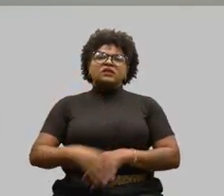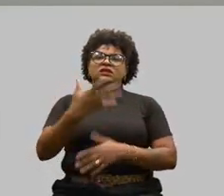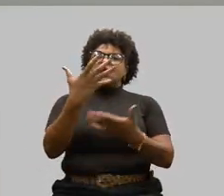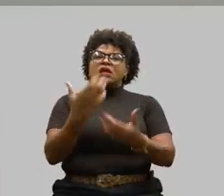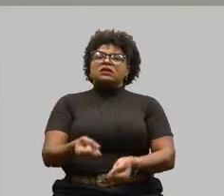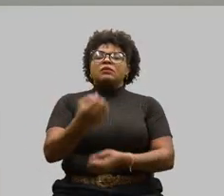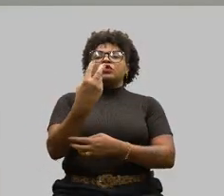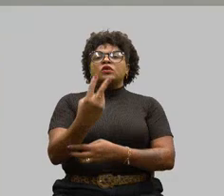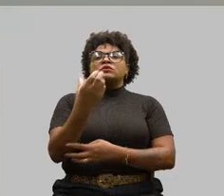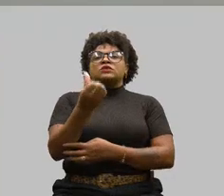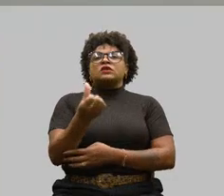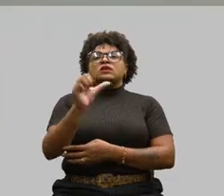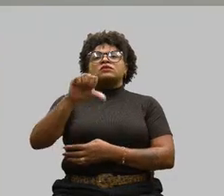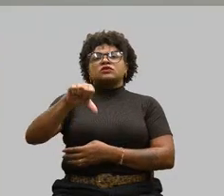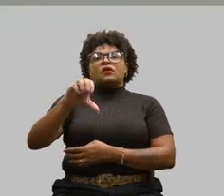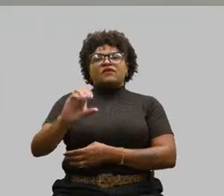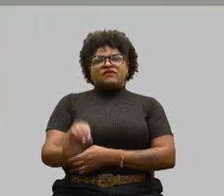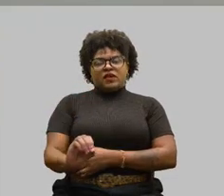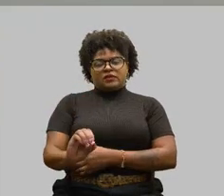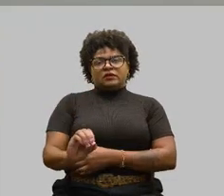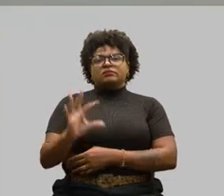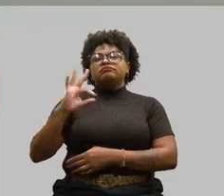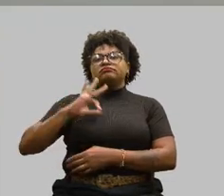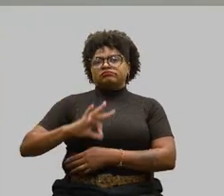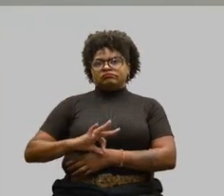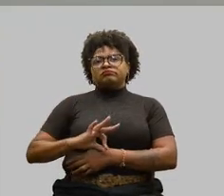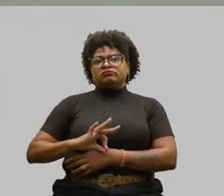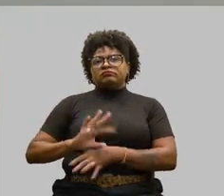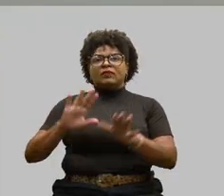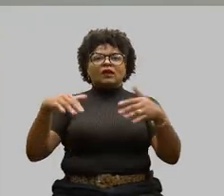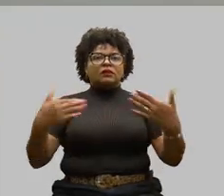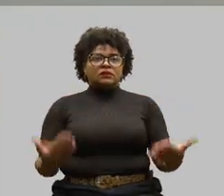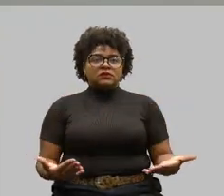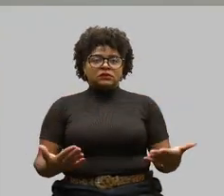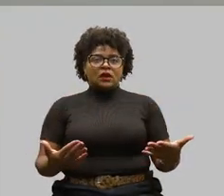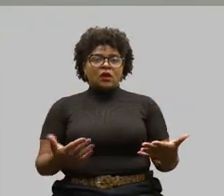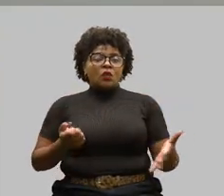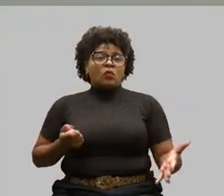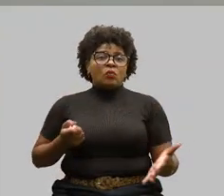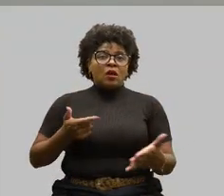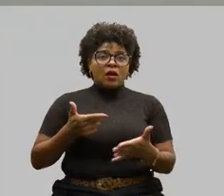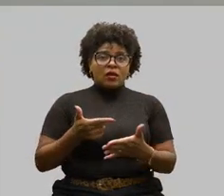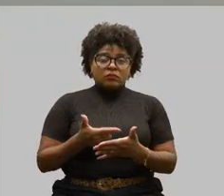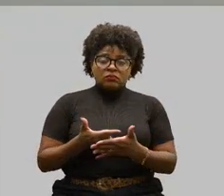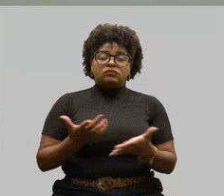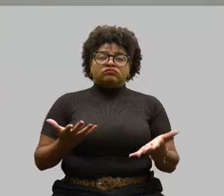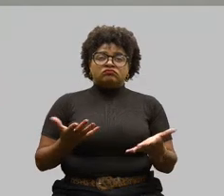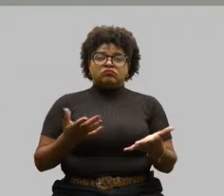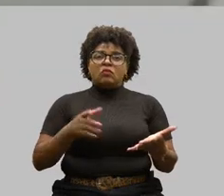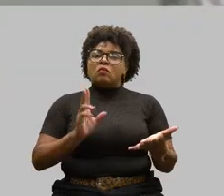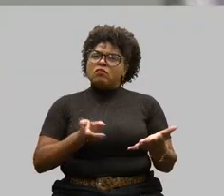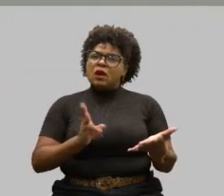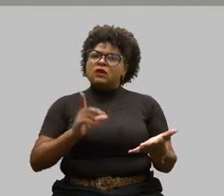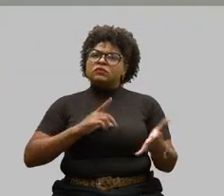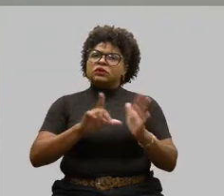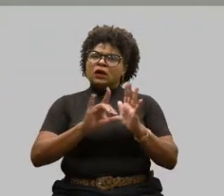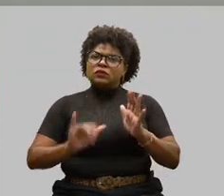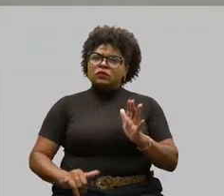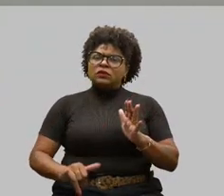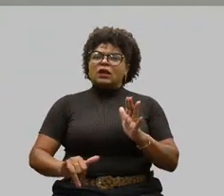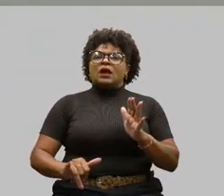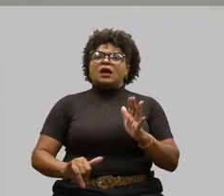2.690 de média Ou seja ainda que existam leis como a lei 13.146